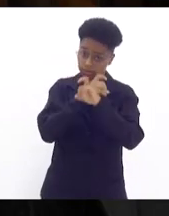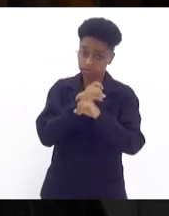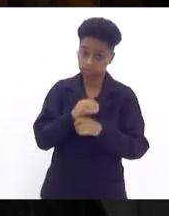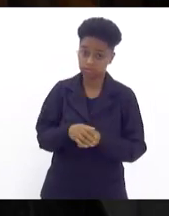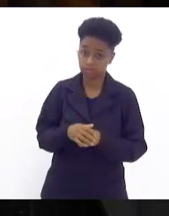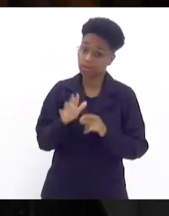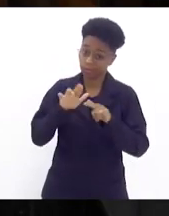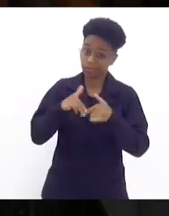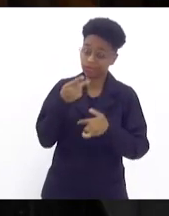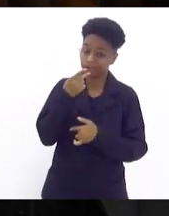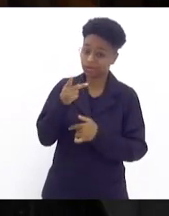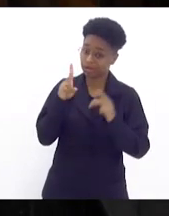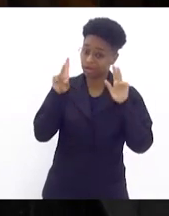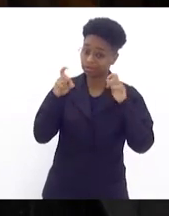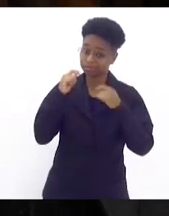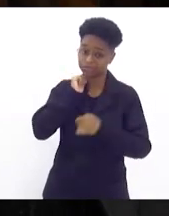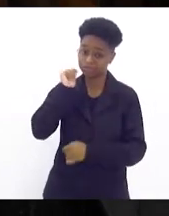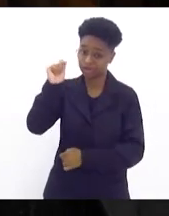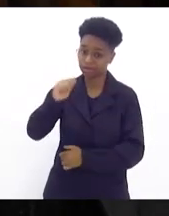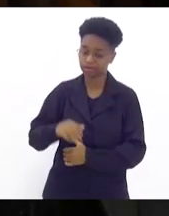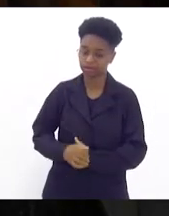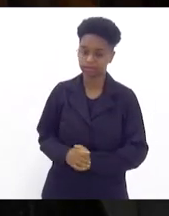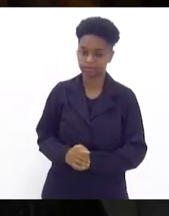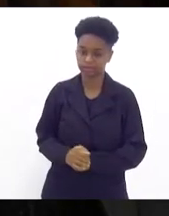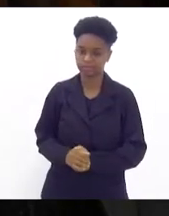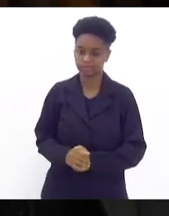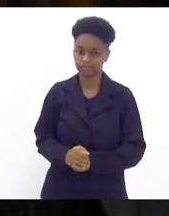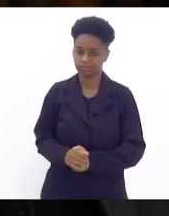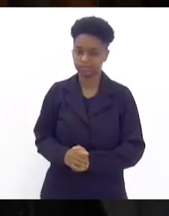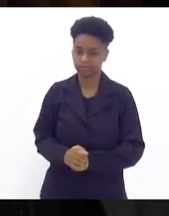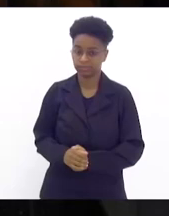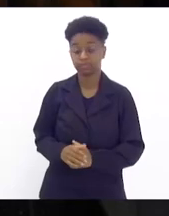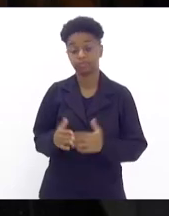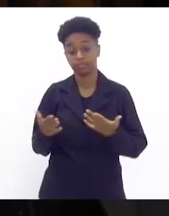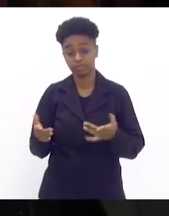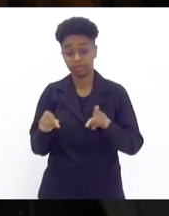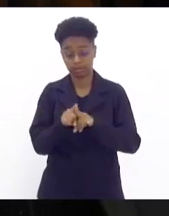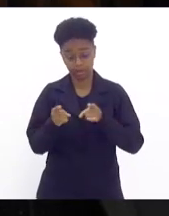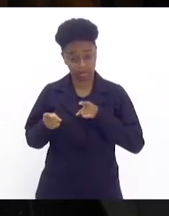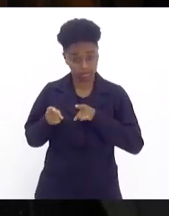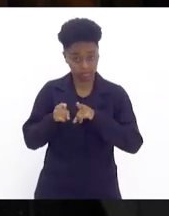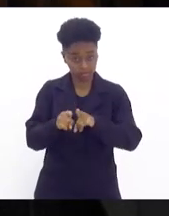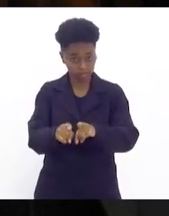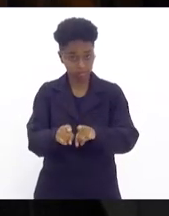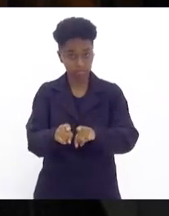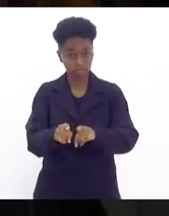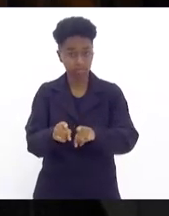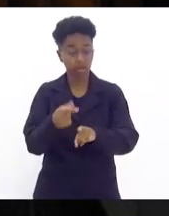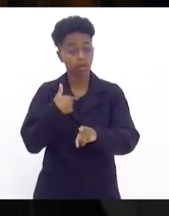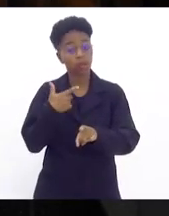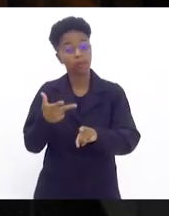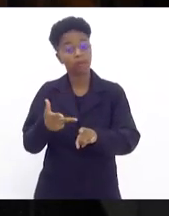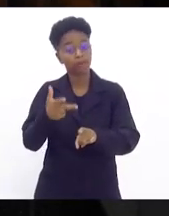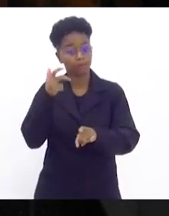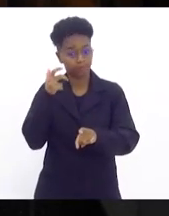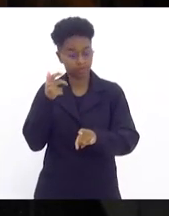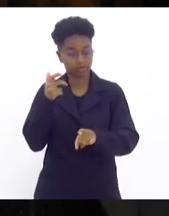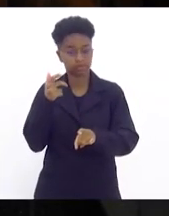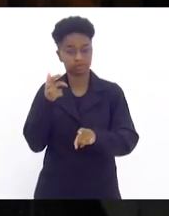aí é difícil ao mesmo tempo eu verifico